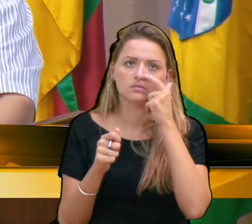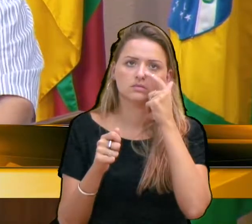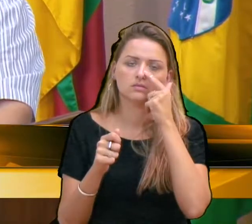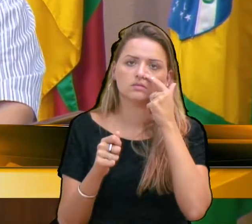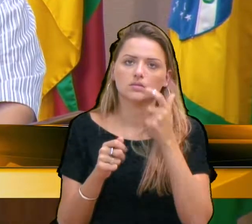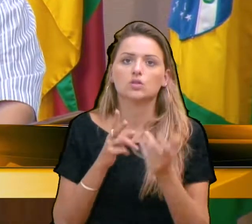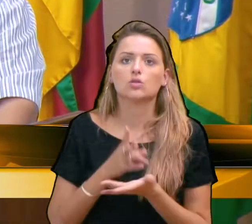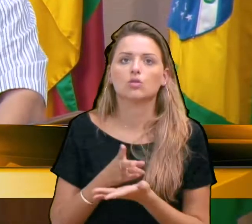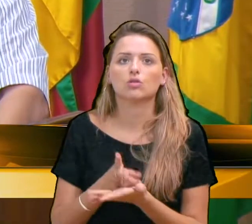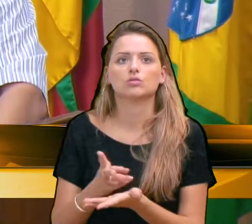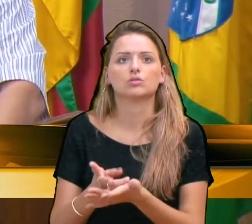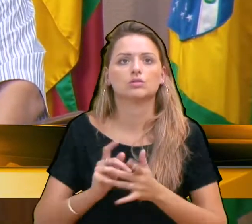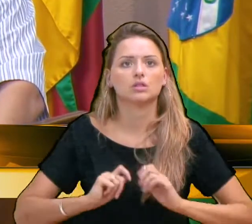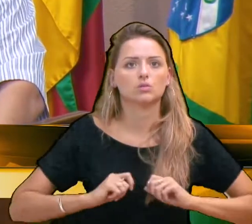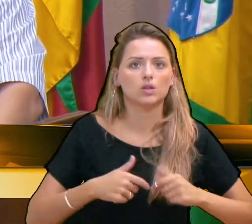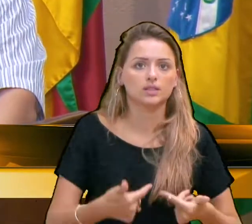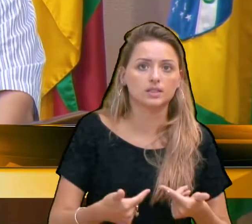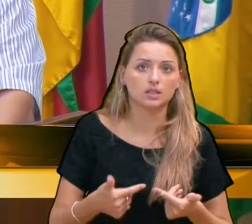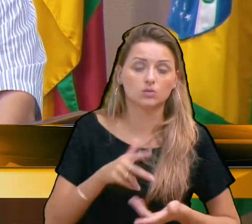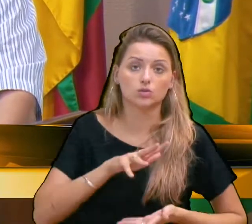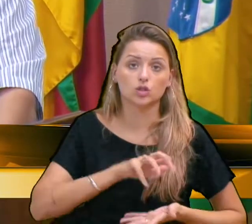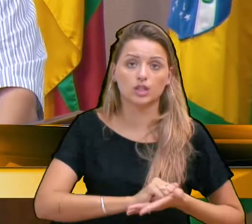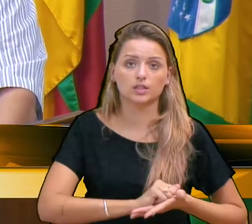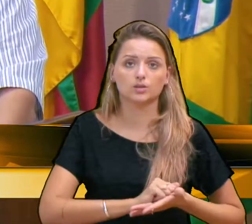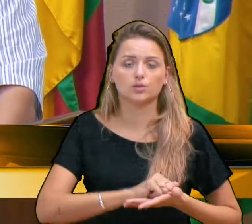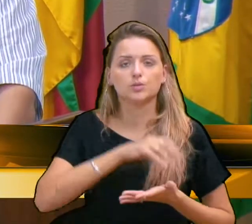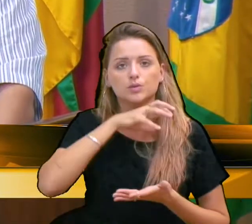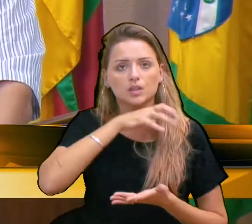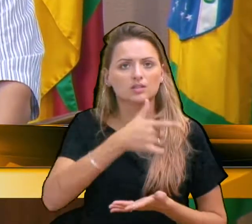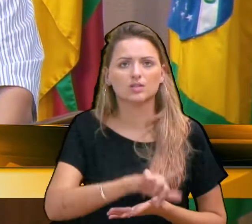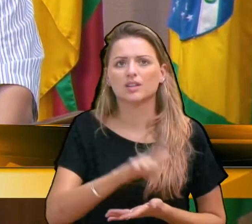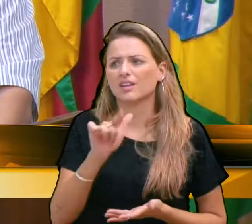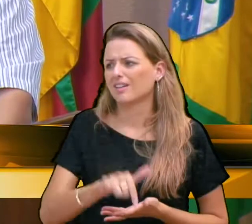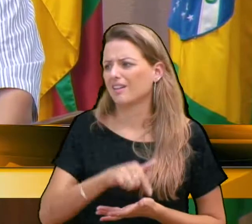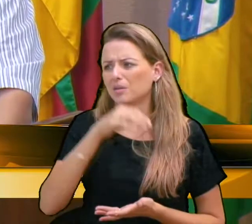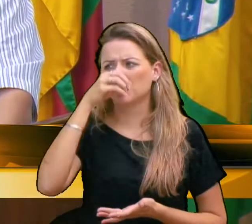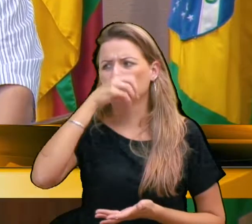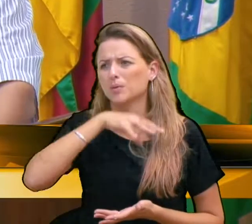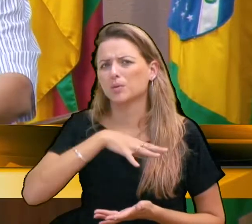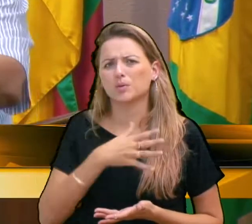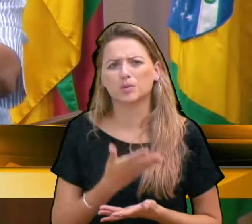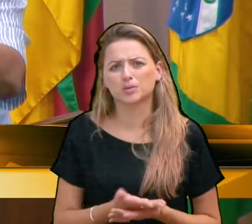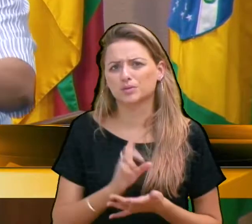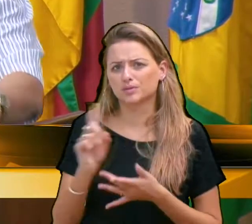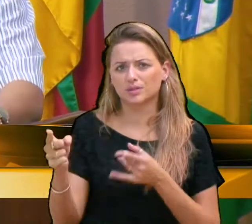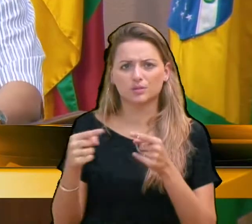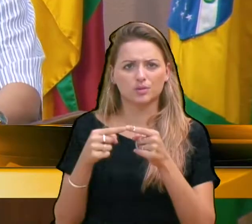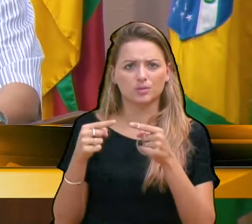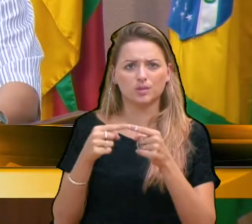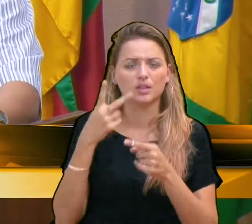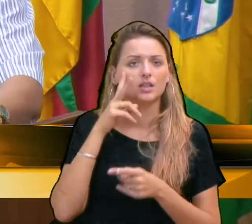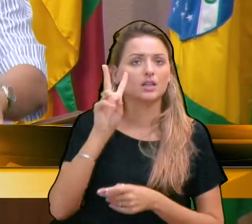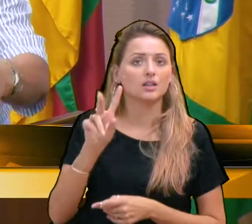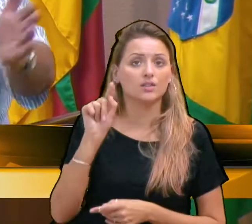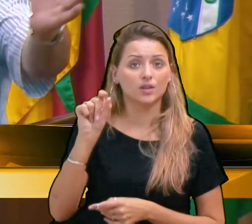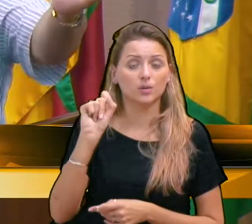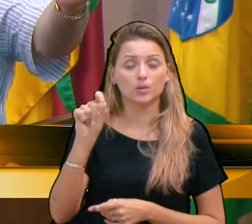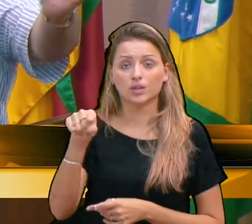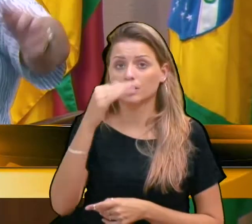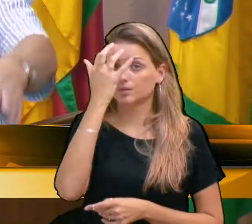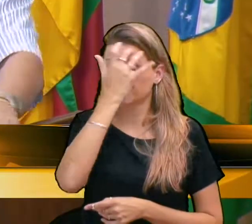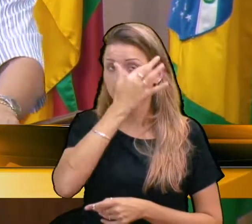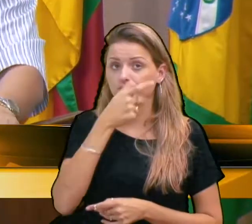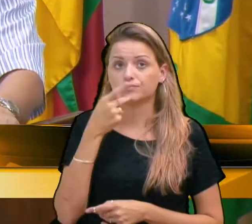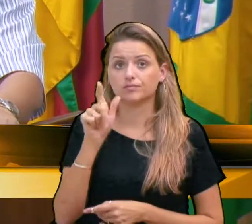persistir nas ações de reintegração, é simplesmente um absurdo, né? E veja-se, vereador Adiló, a questão